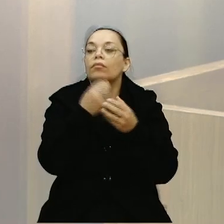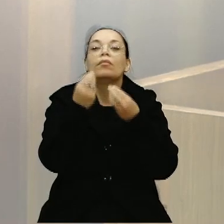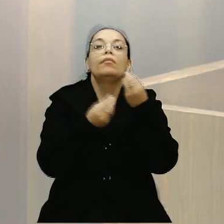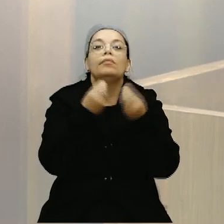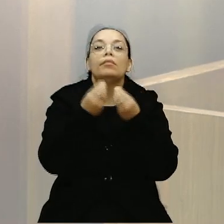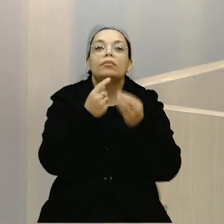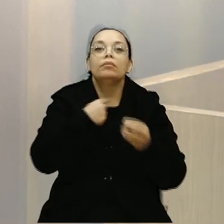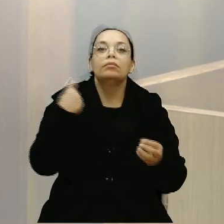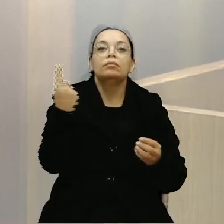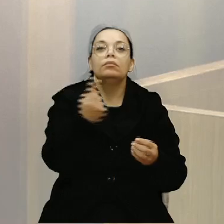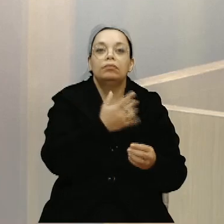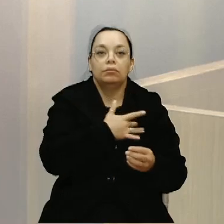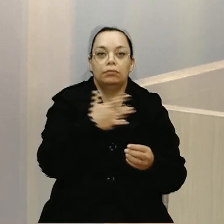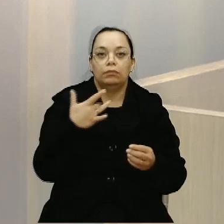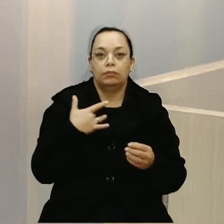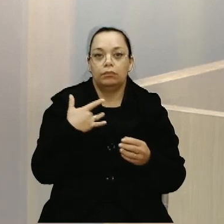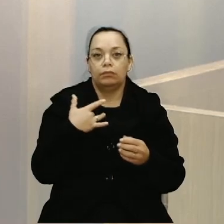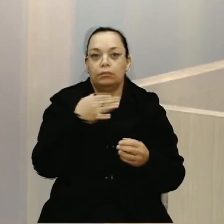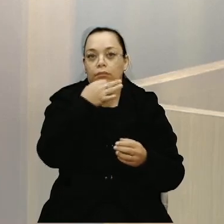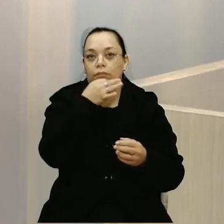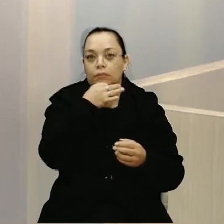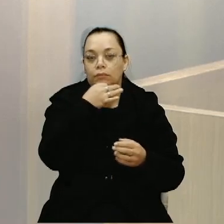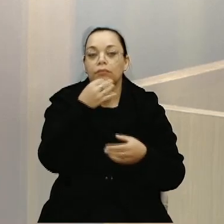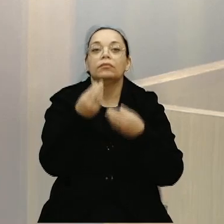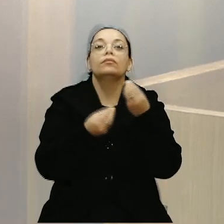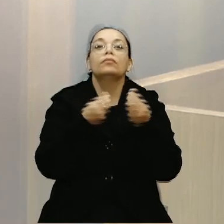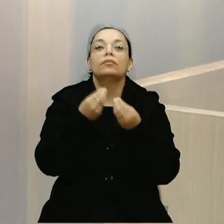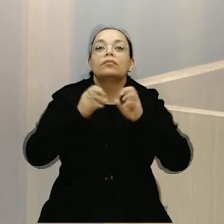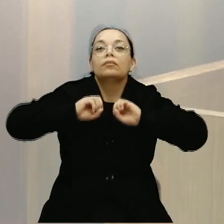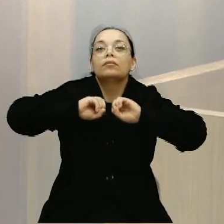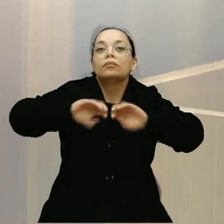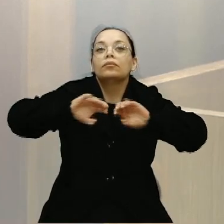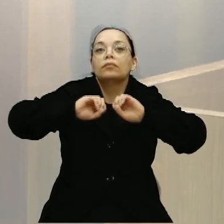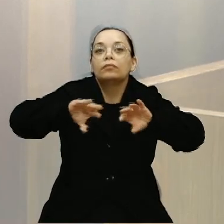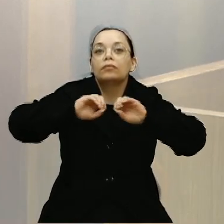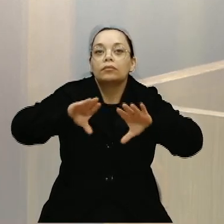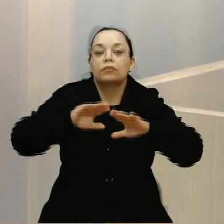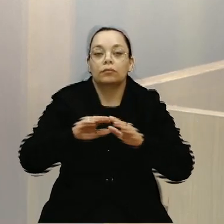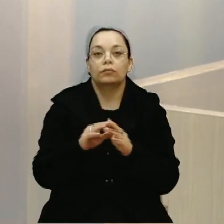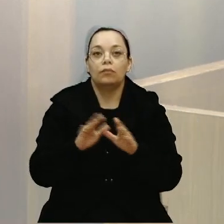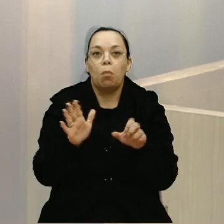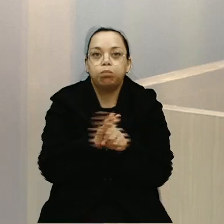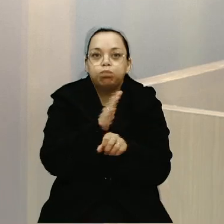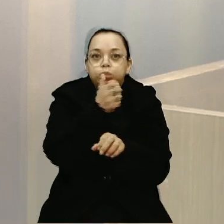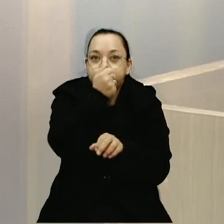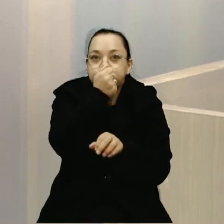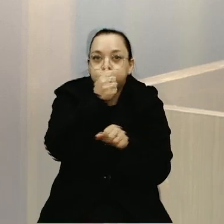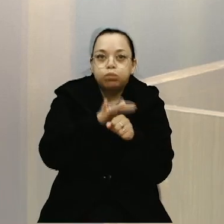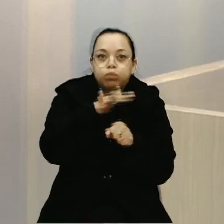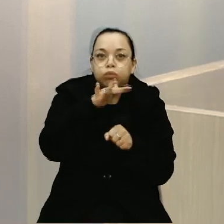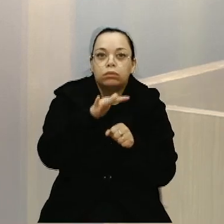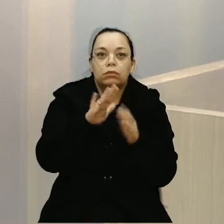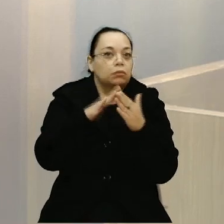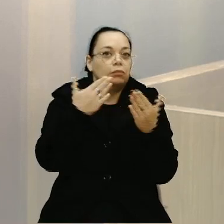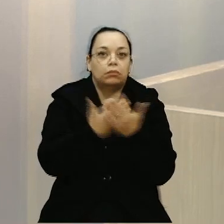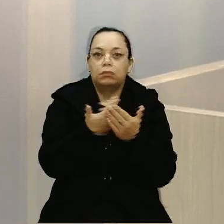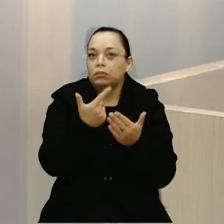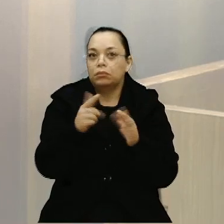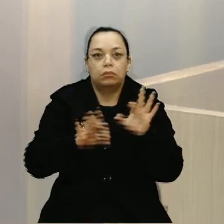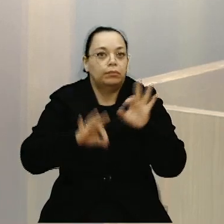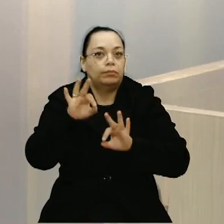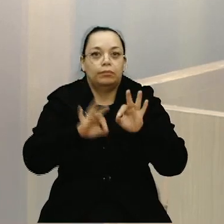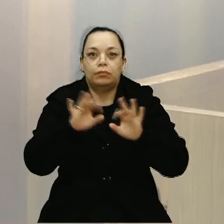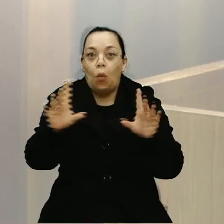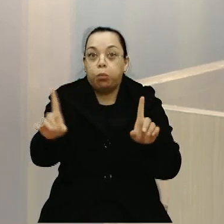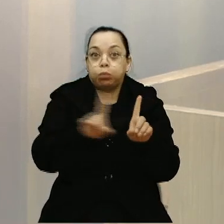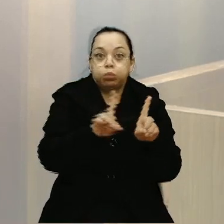a nossa saúde de Caxias do Sul? Como é que vai ficar a educação? Vai ficar tudo inchada. Nossos colégios não estão preparados para receber